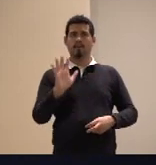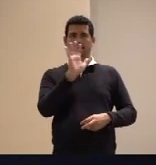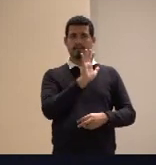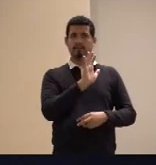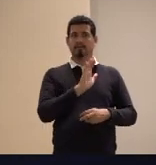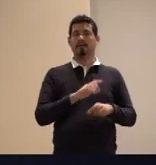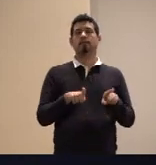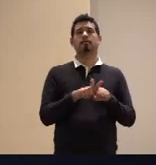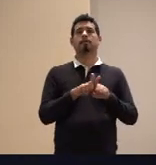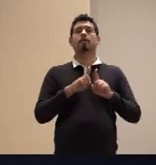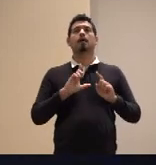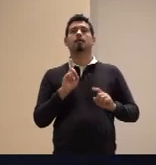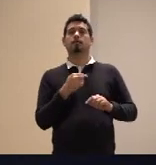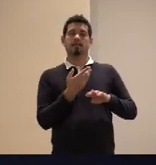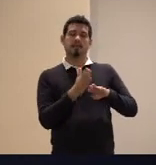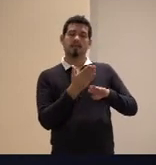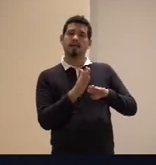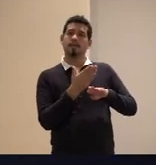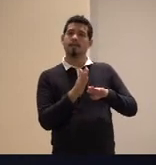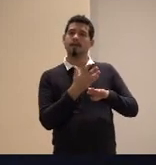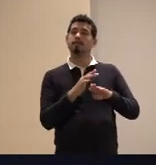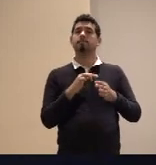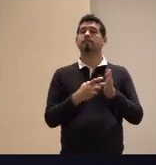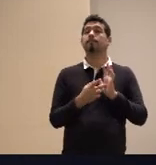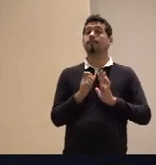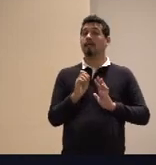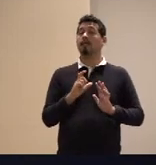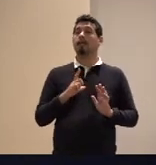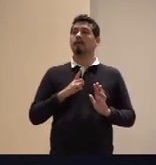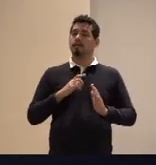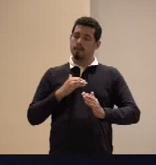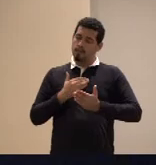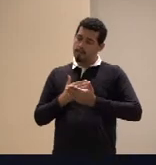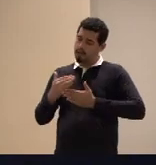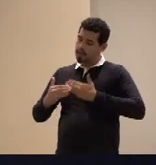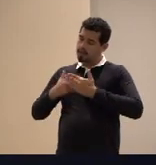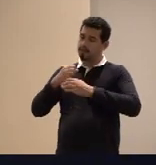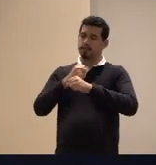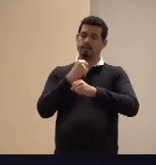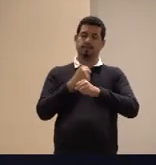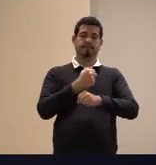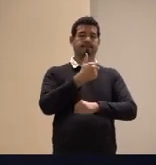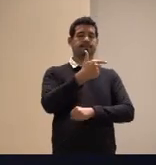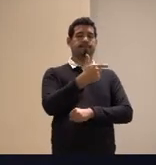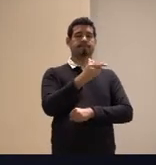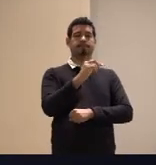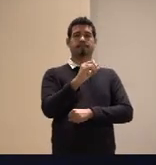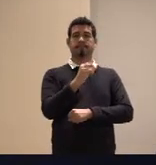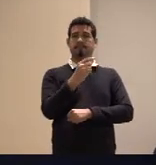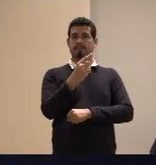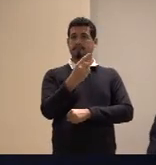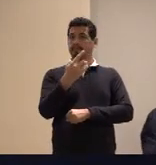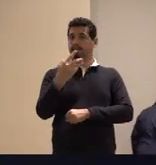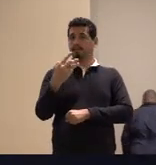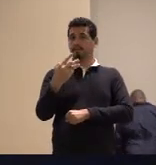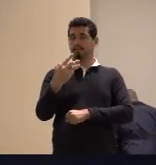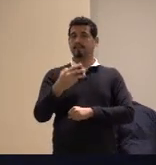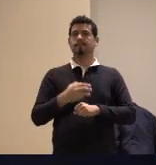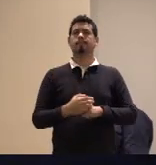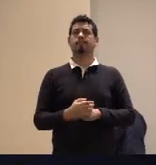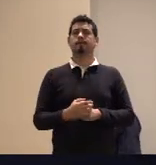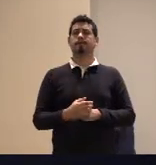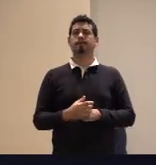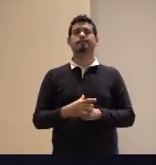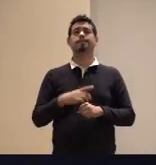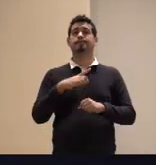O reordenamento, ele veio, né, a partir do ano de 2013, com a